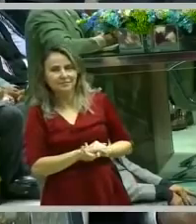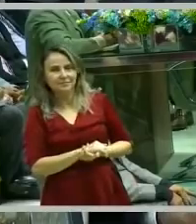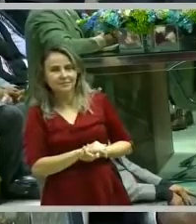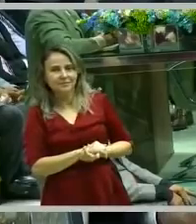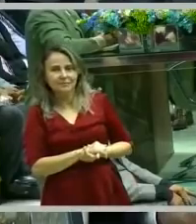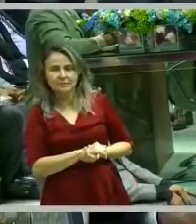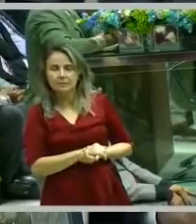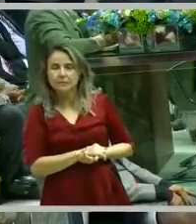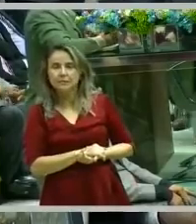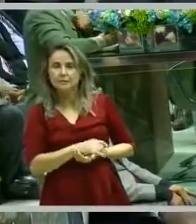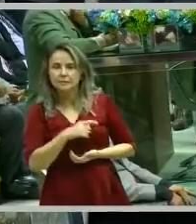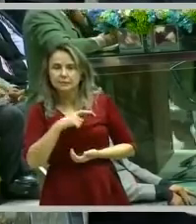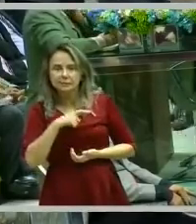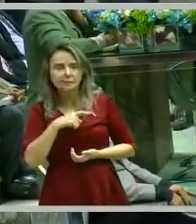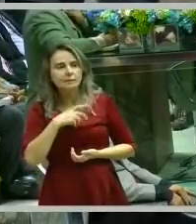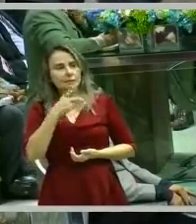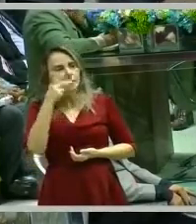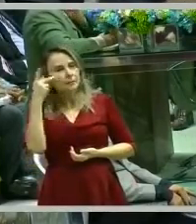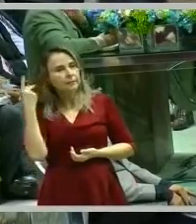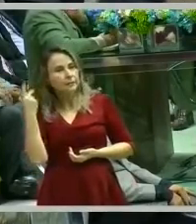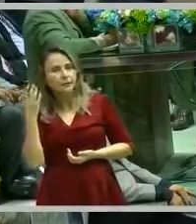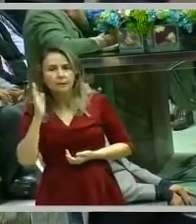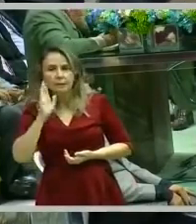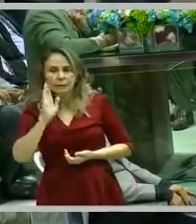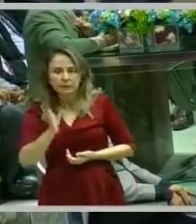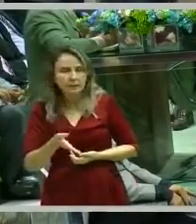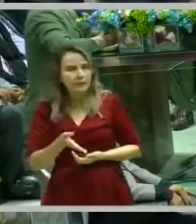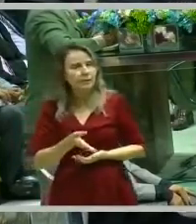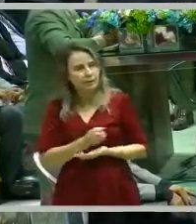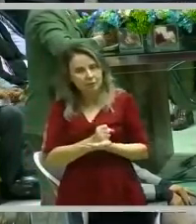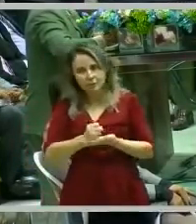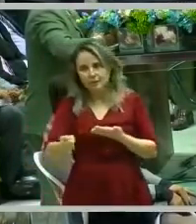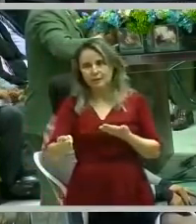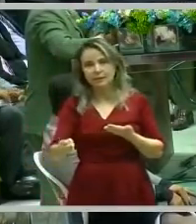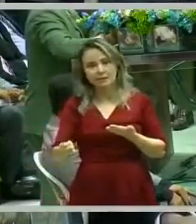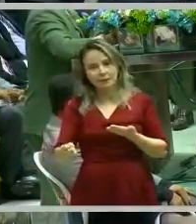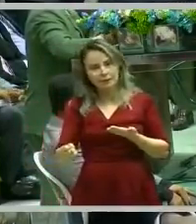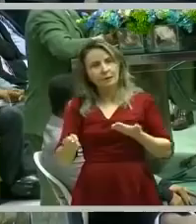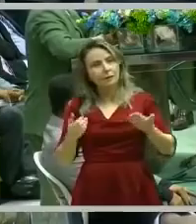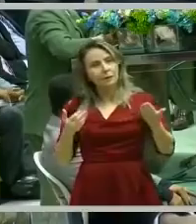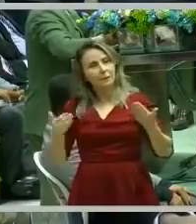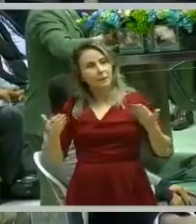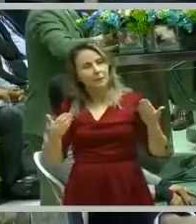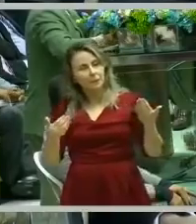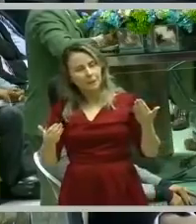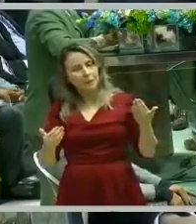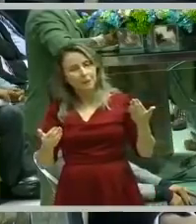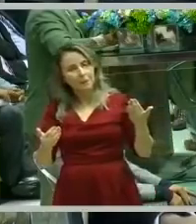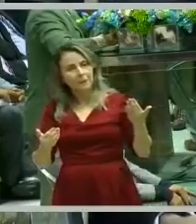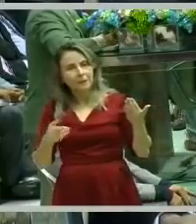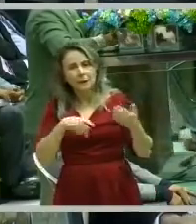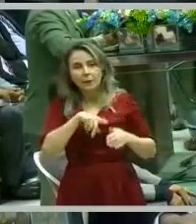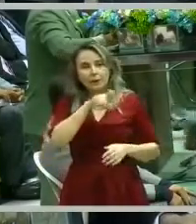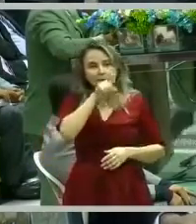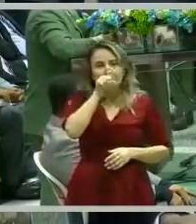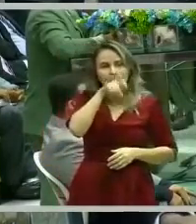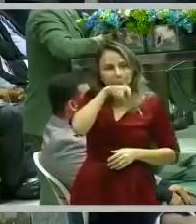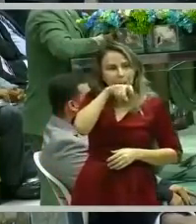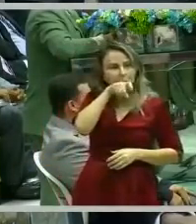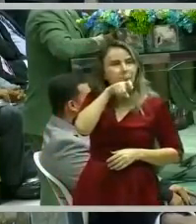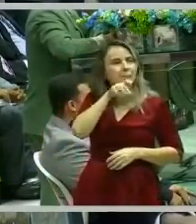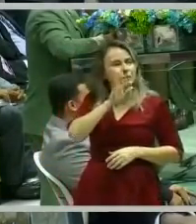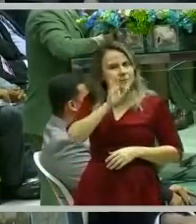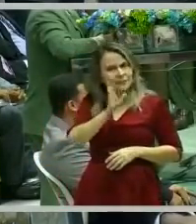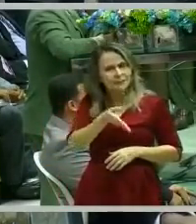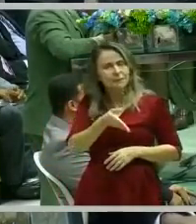Irmão, tem gente que já está no papo do diabo, o diabo não vai se levantar. Já está no papo, está como o gavião com o pinto, com o papagaio. Já está no papo. O